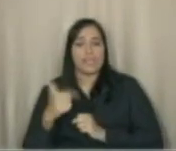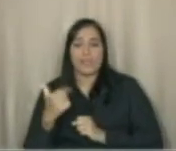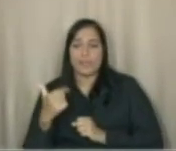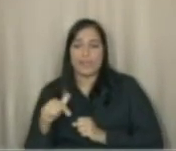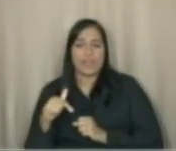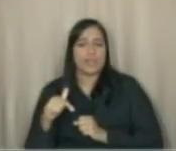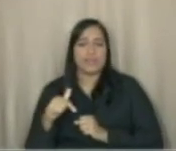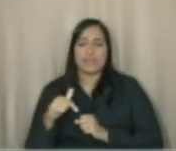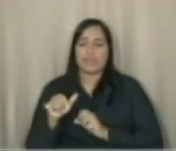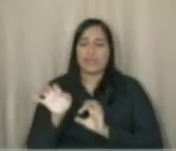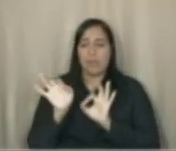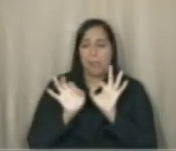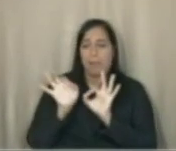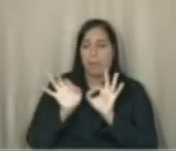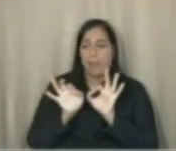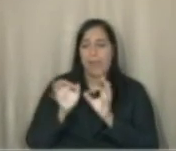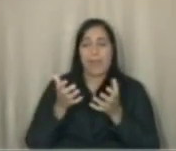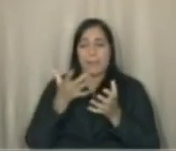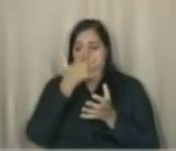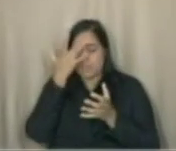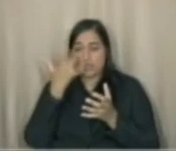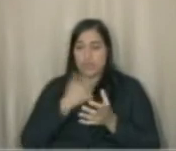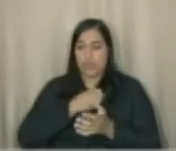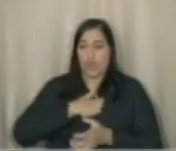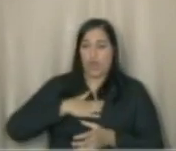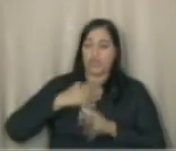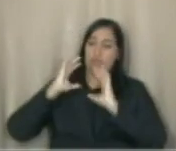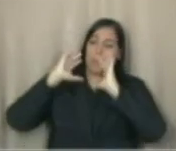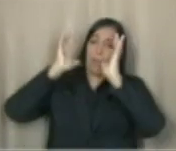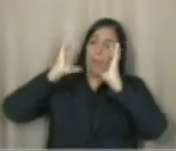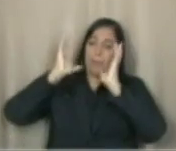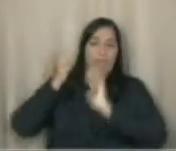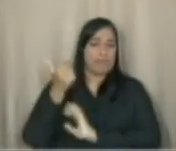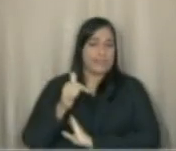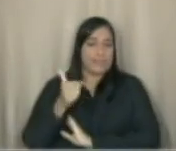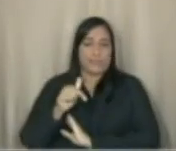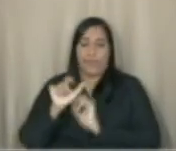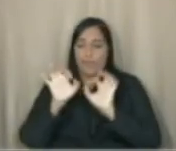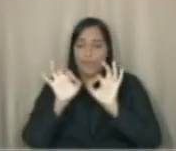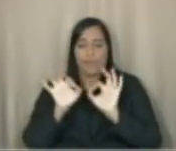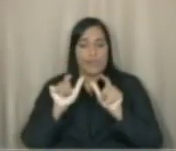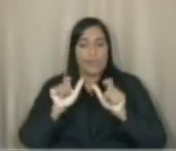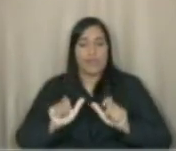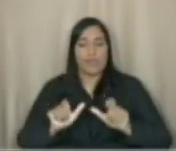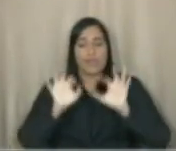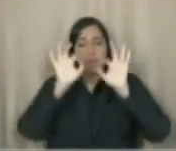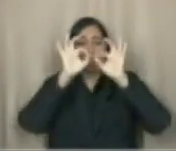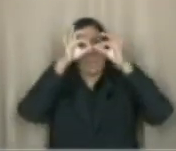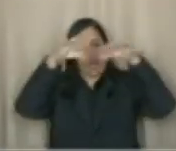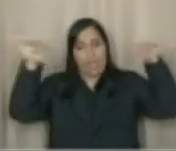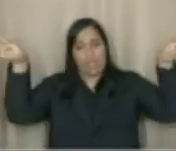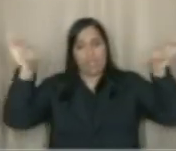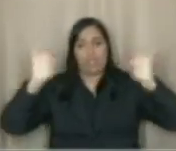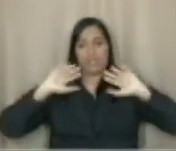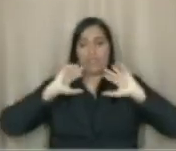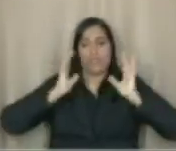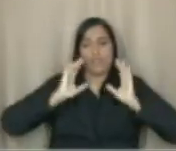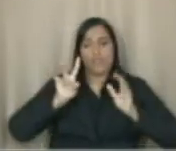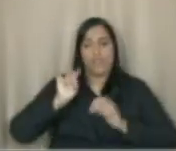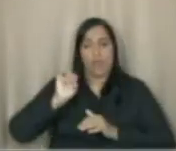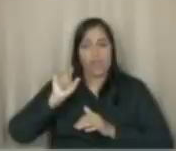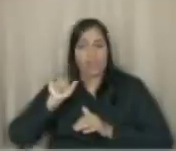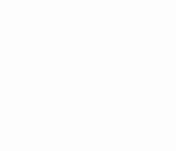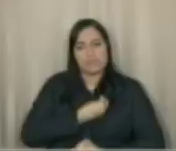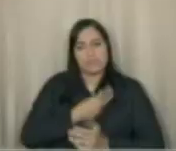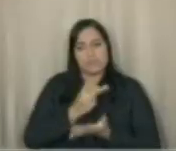para quem gosta de jogar basquete, não temos local para botar uma rede de vôlei para quem gosta de praticar o